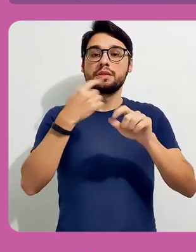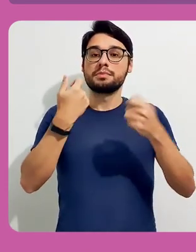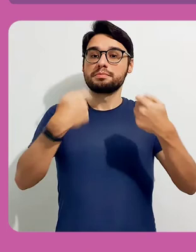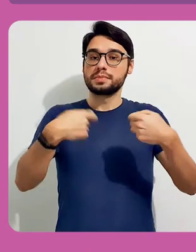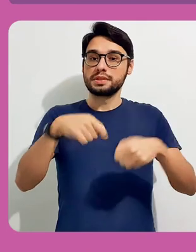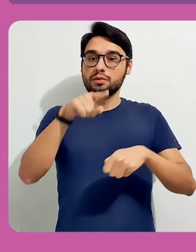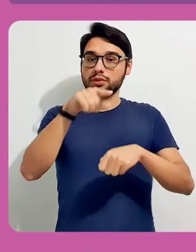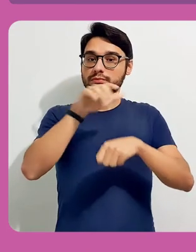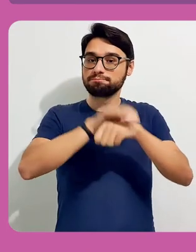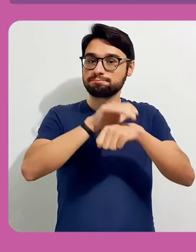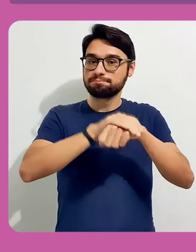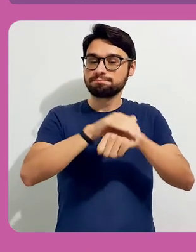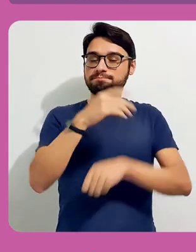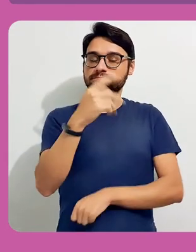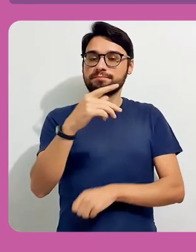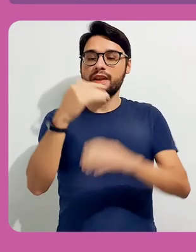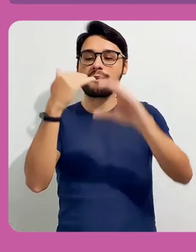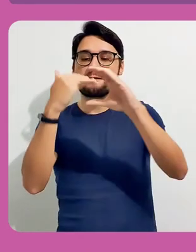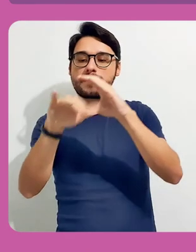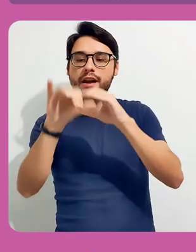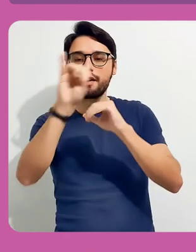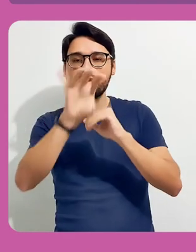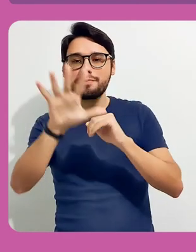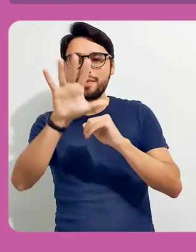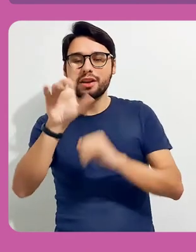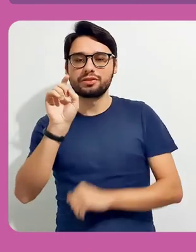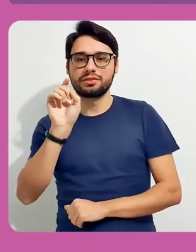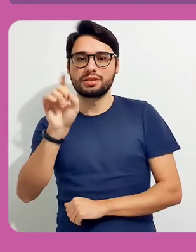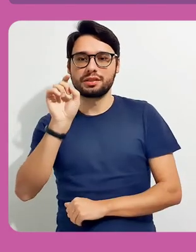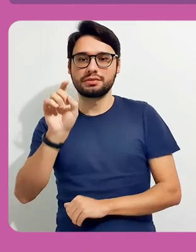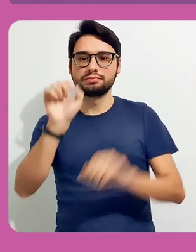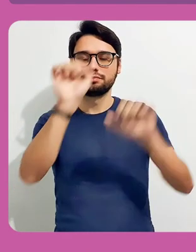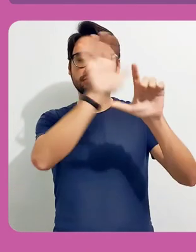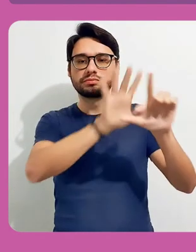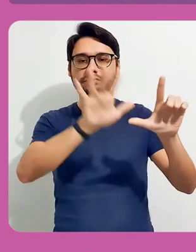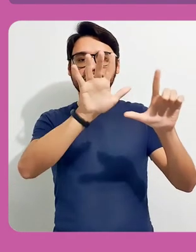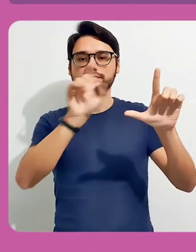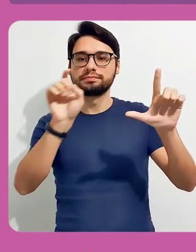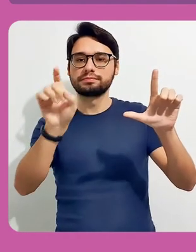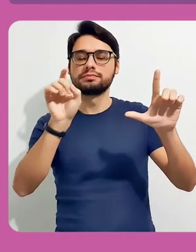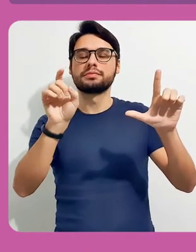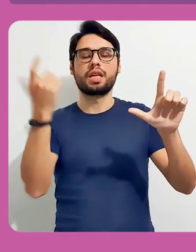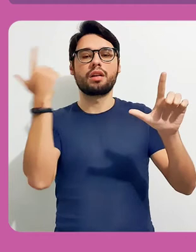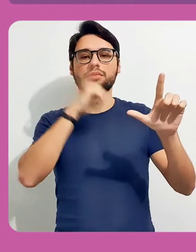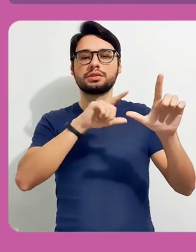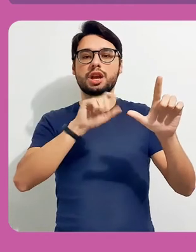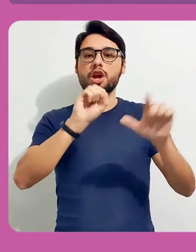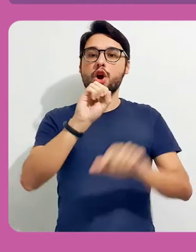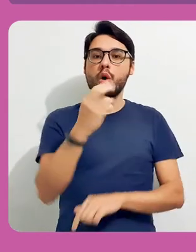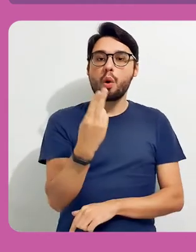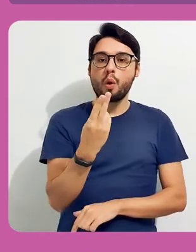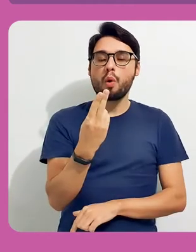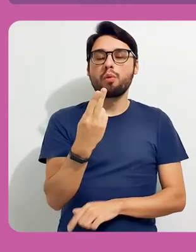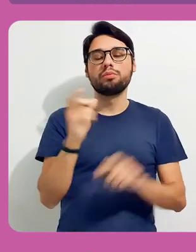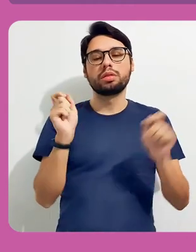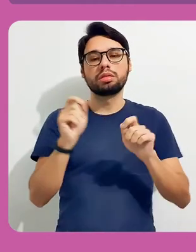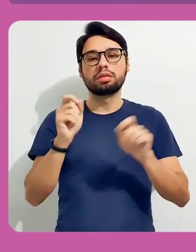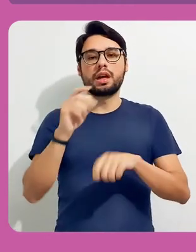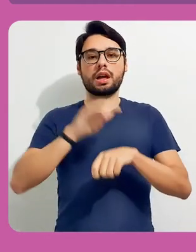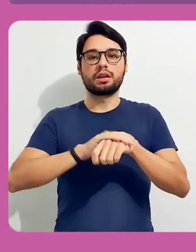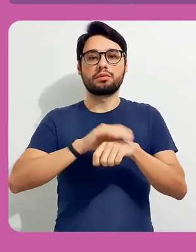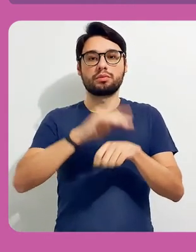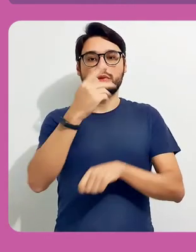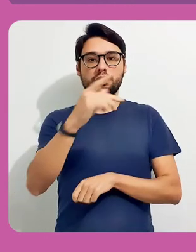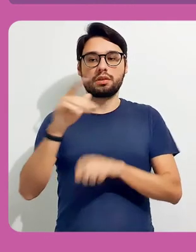falei em outros vídeos aqui. O que eu vou fazer é abrir aqui e pegar uma imagem e copiar e colar.